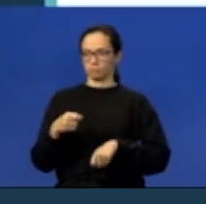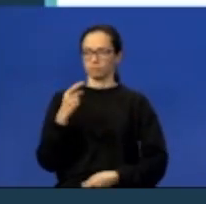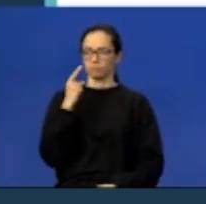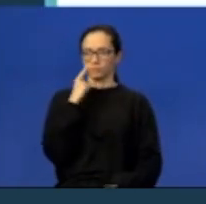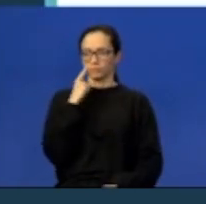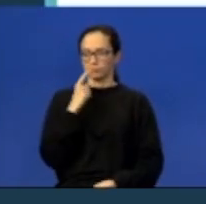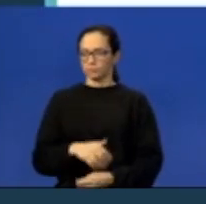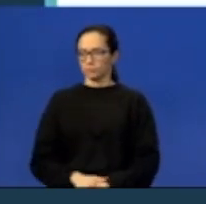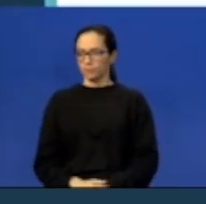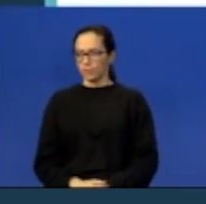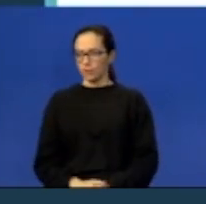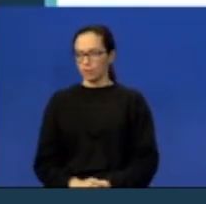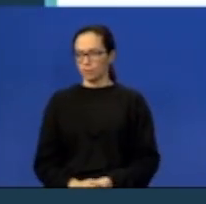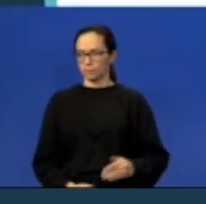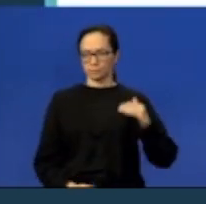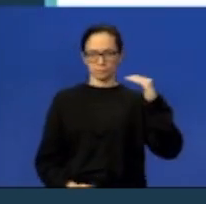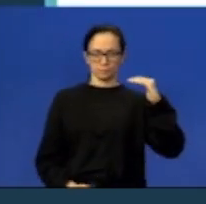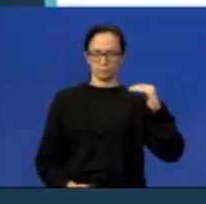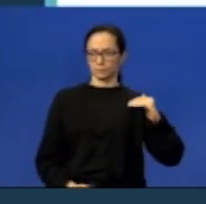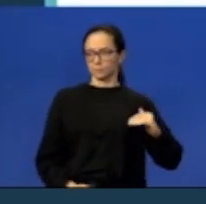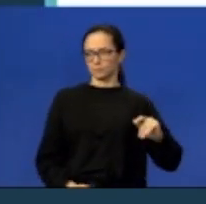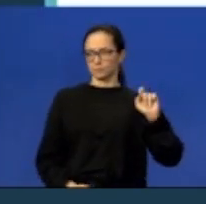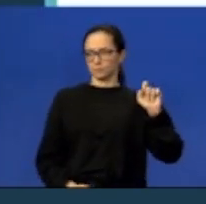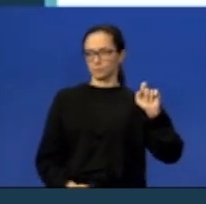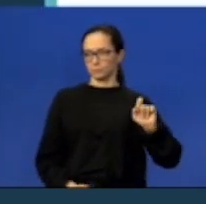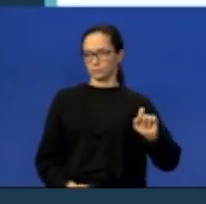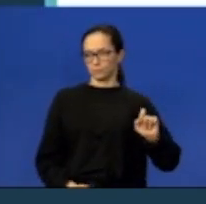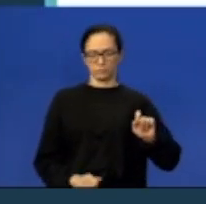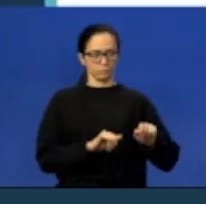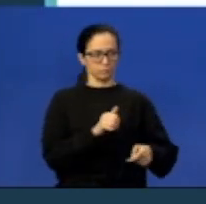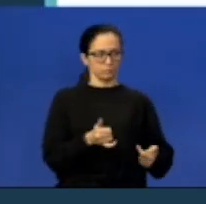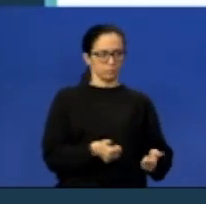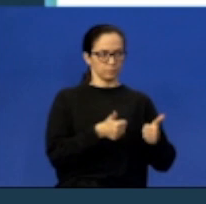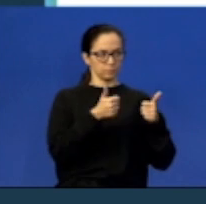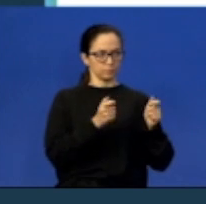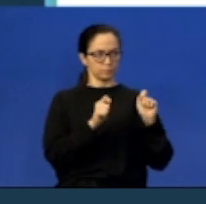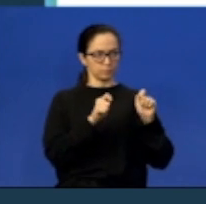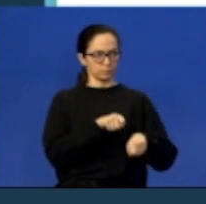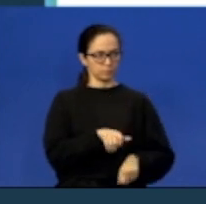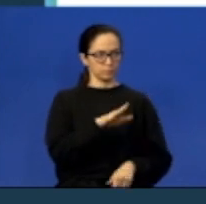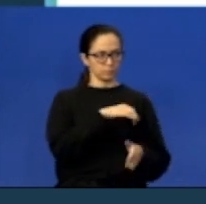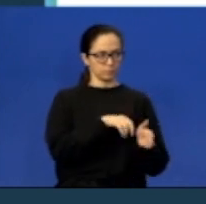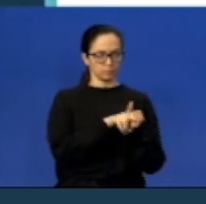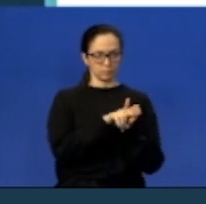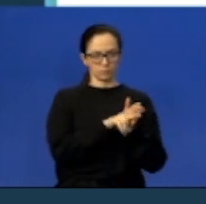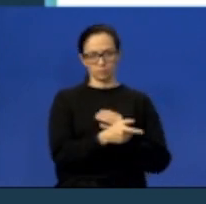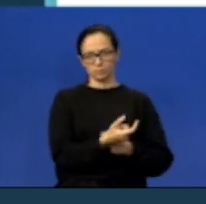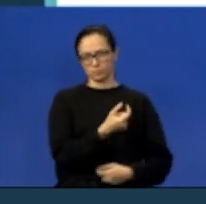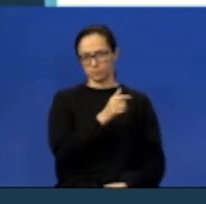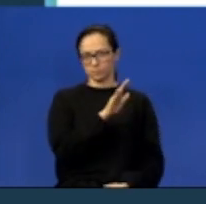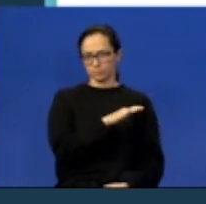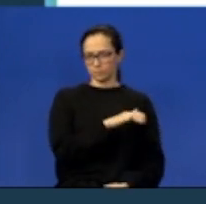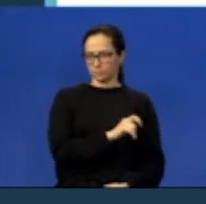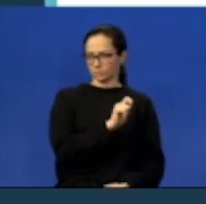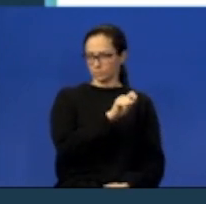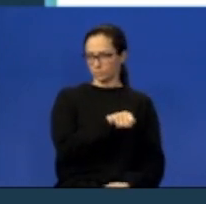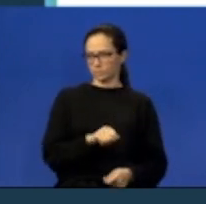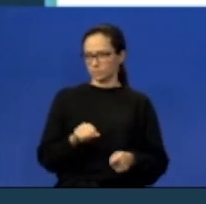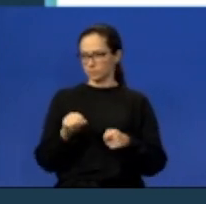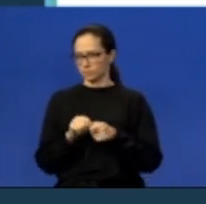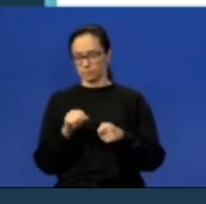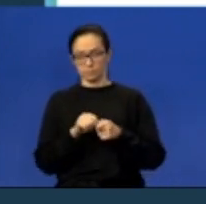à esquerda. Então, nesse slide à esquerda a gente vê as vantagens, que seria um exame relativamente barato, ele é um exame que